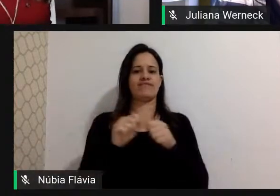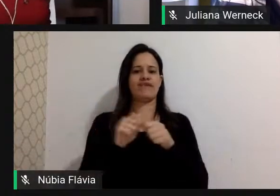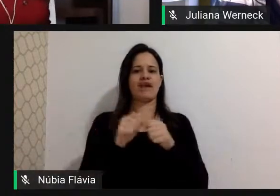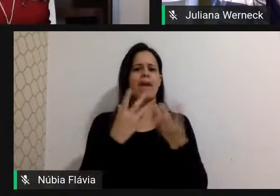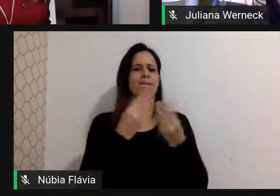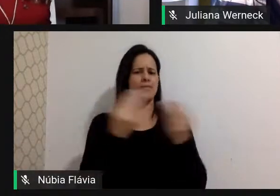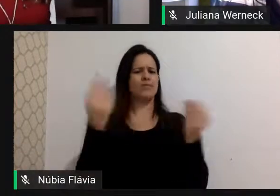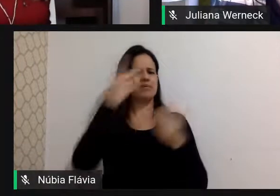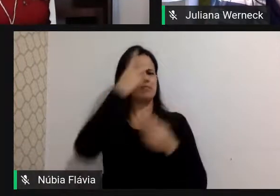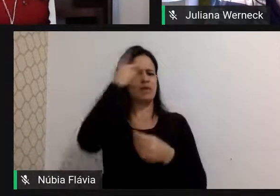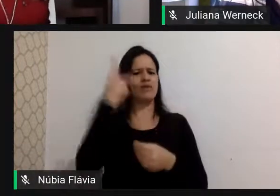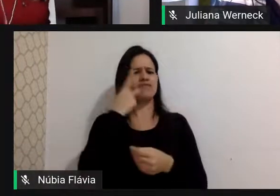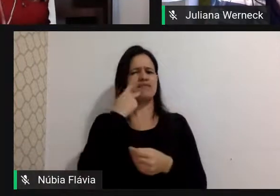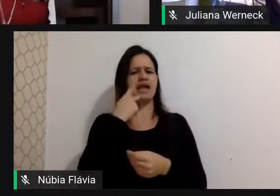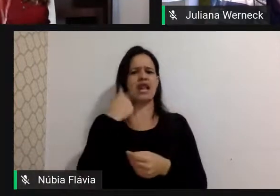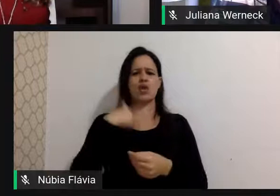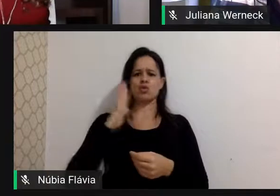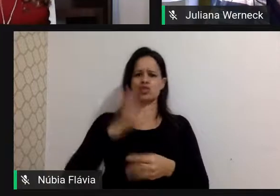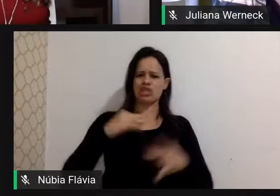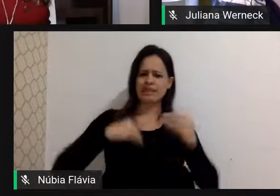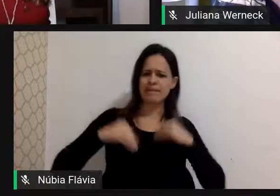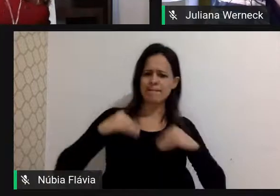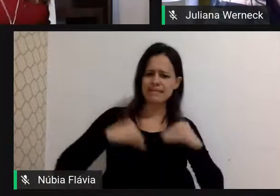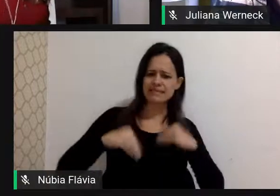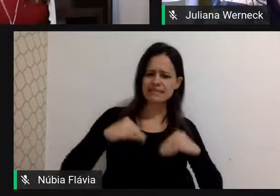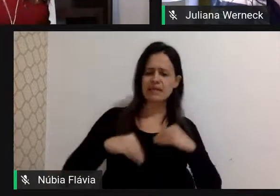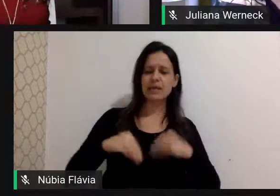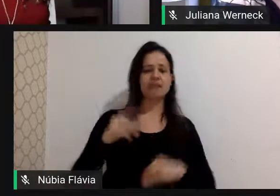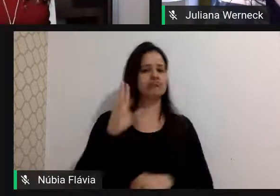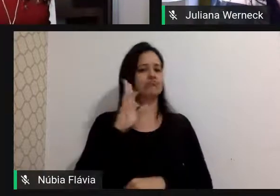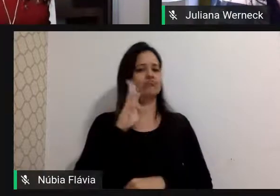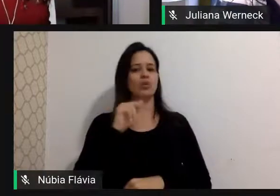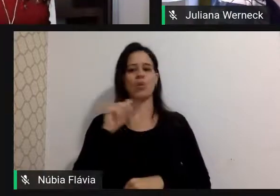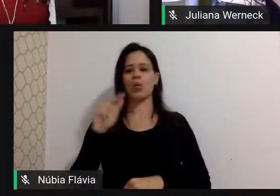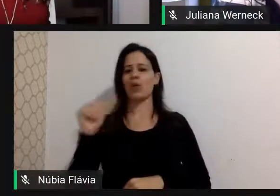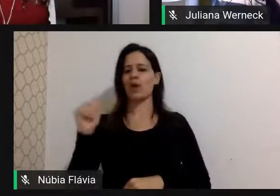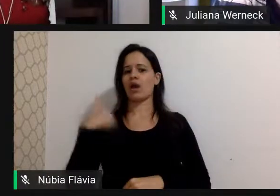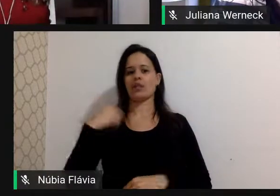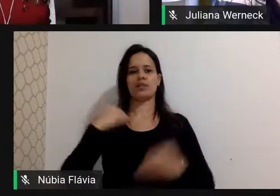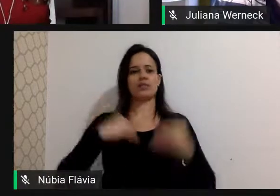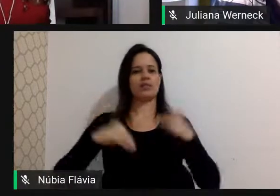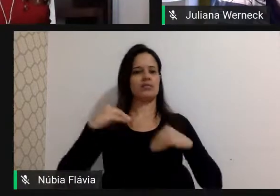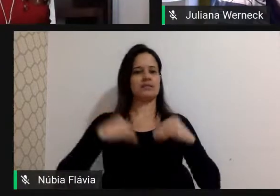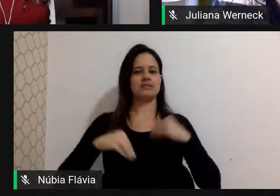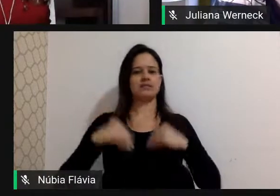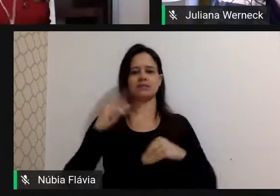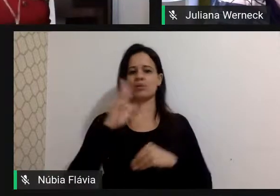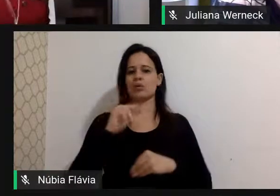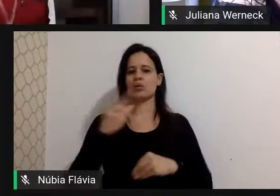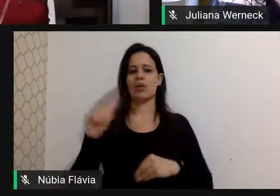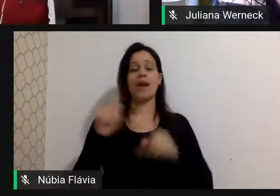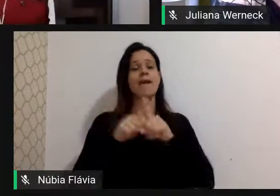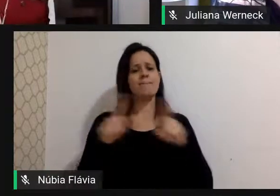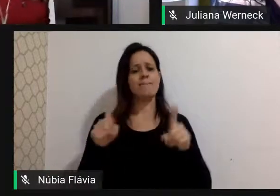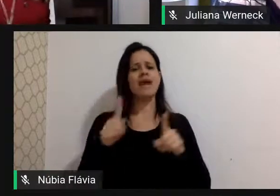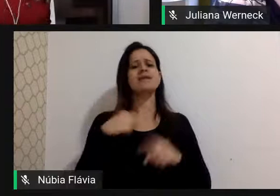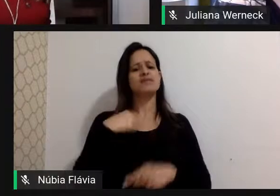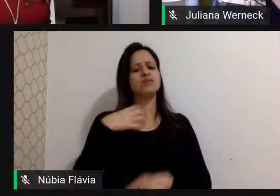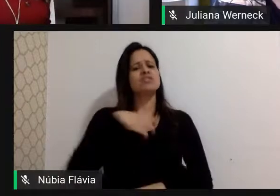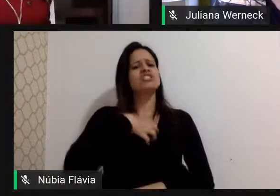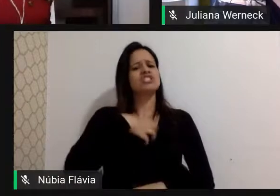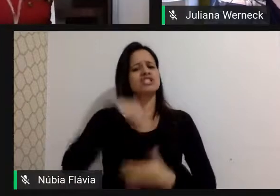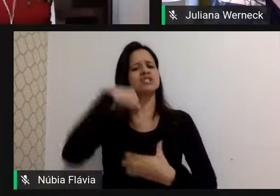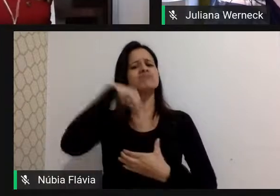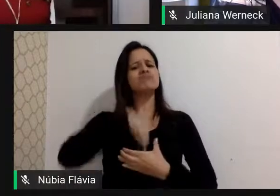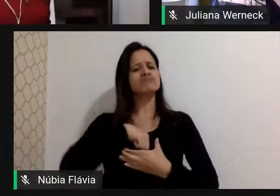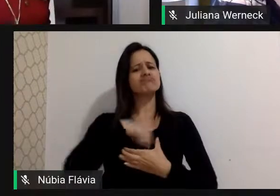pergunta se eu já tive depressão, se eu sofri disso, eu nunca fui diagnosticada clinicamente com nenhuma doença assim. Mas eu sentia lá no meu interior, eu falava